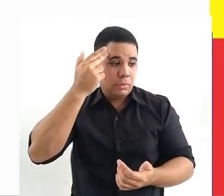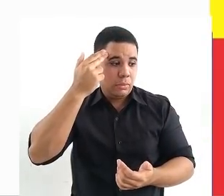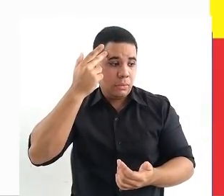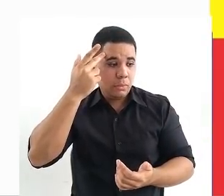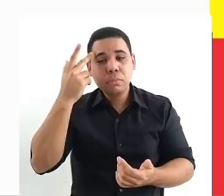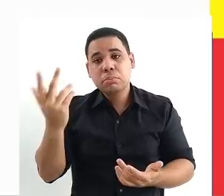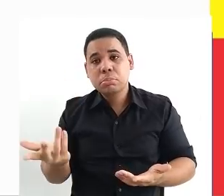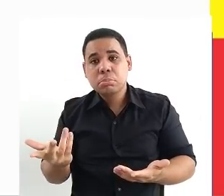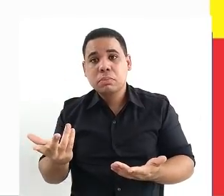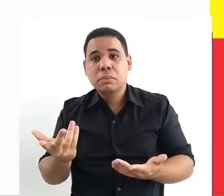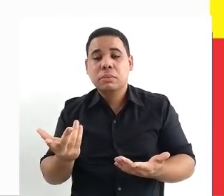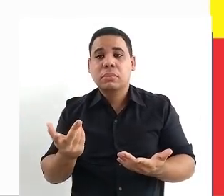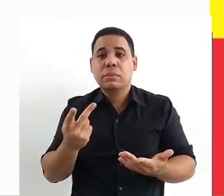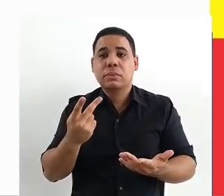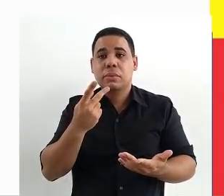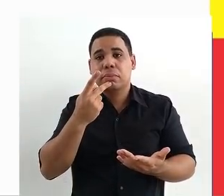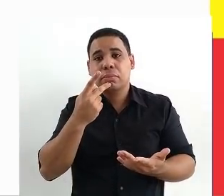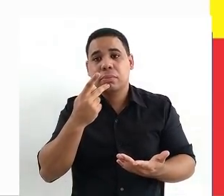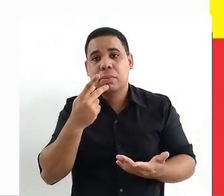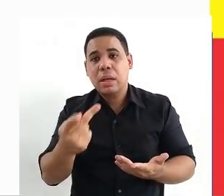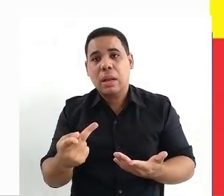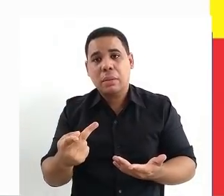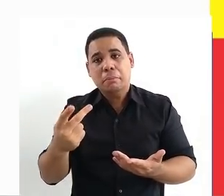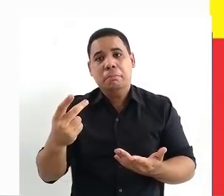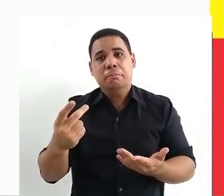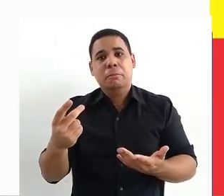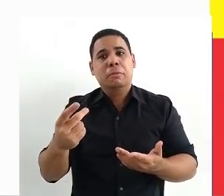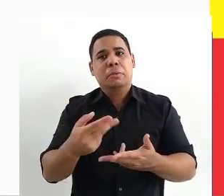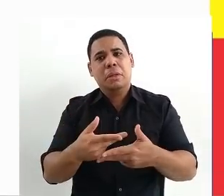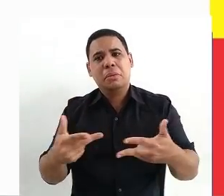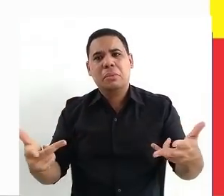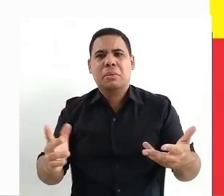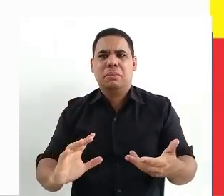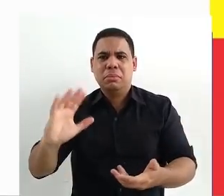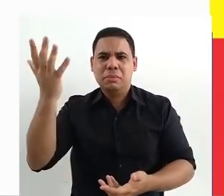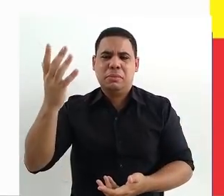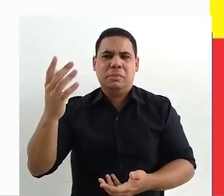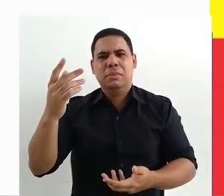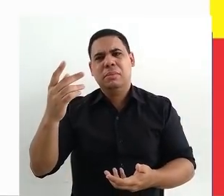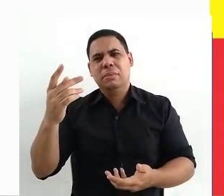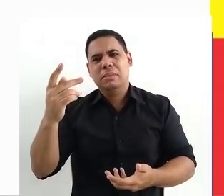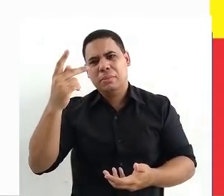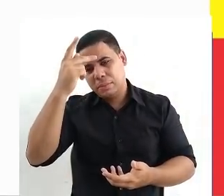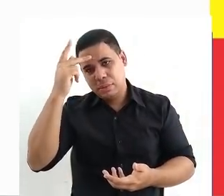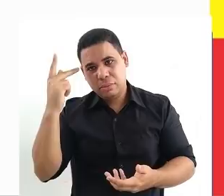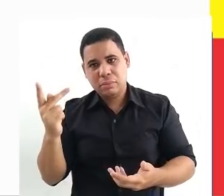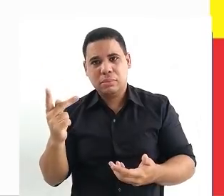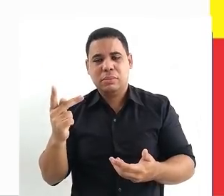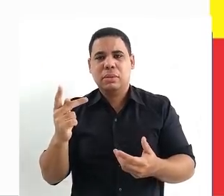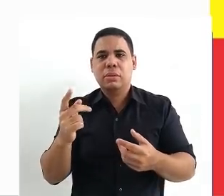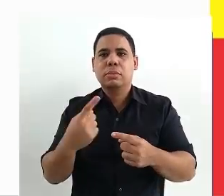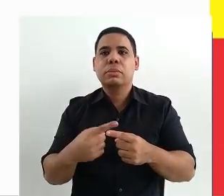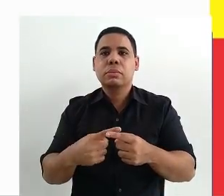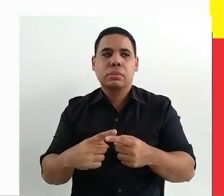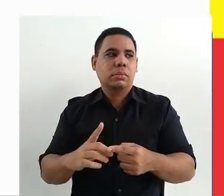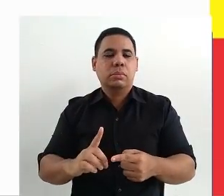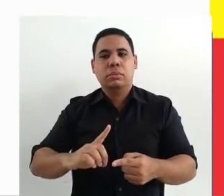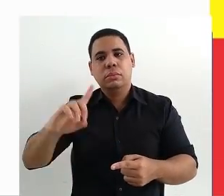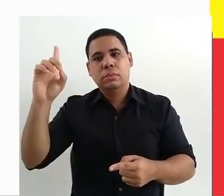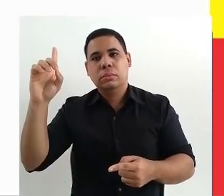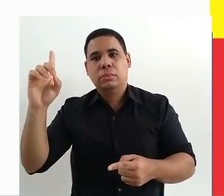que coisas que aconteciam na vida das pessoas eram destinadas por causa dos deuses, por causa de